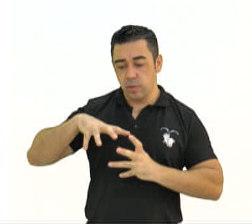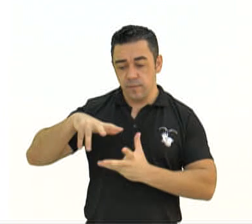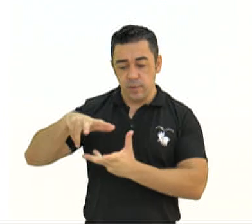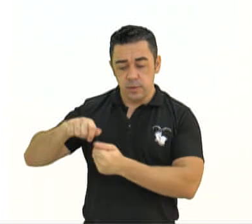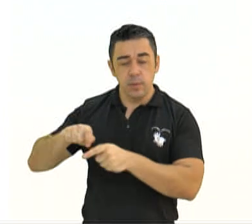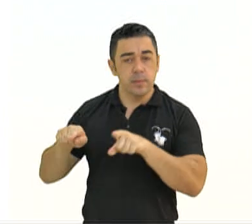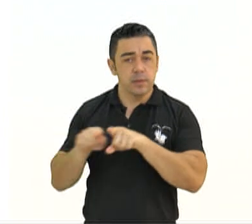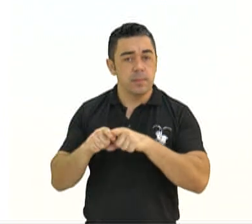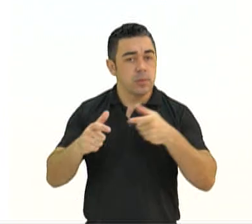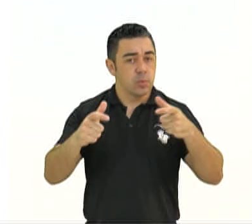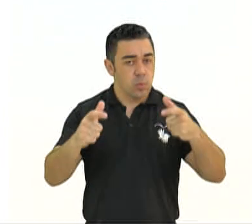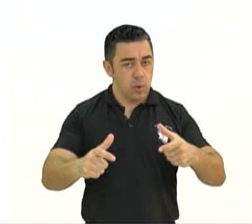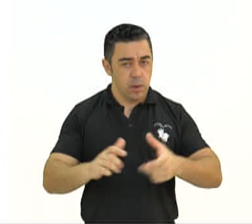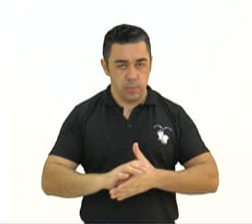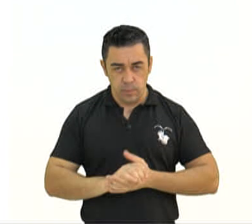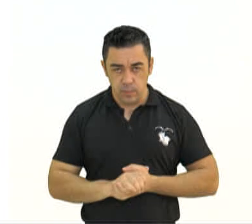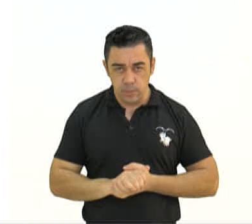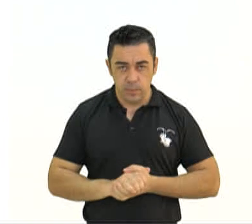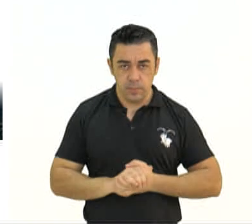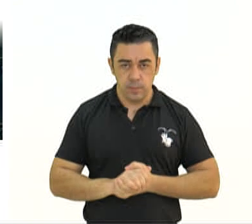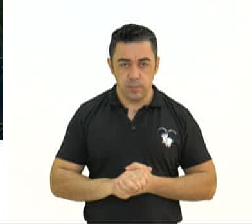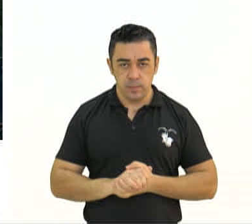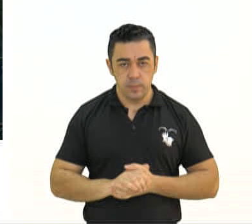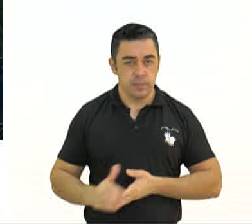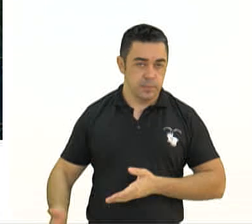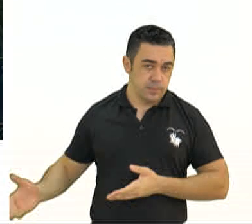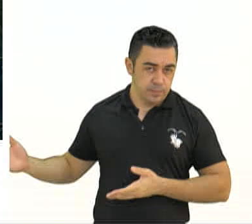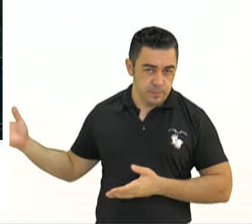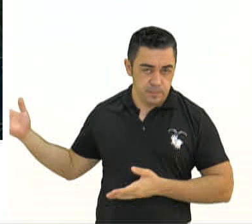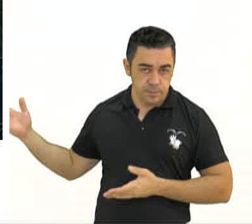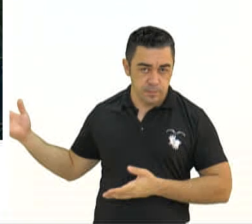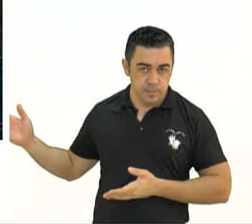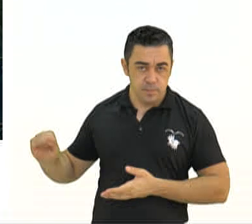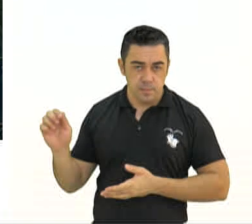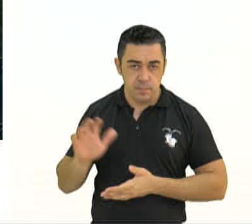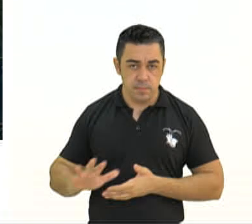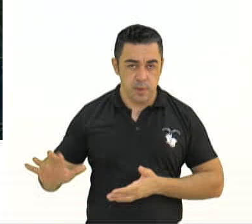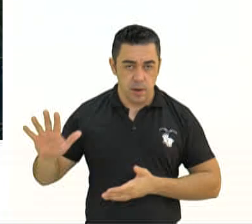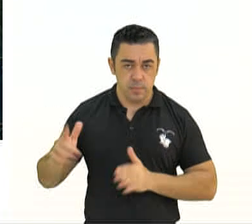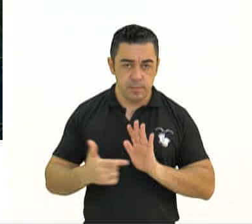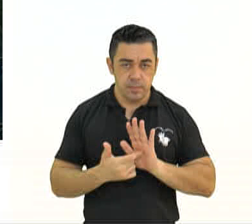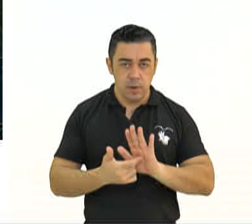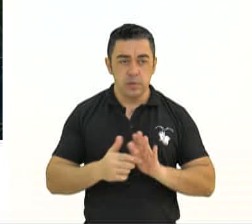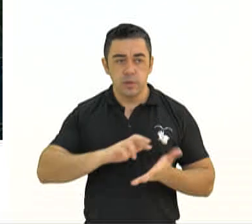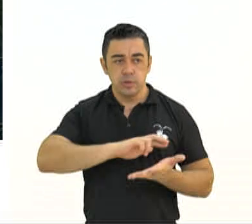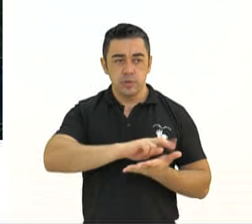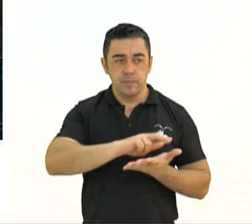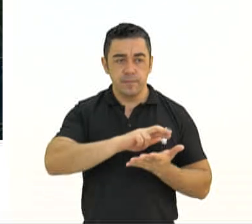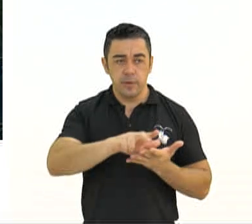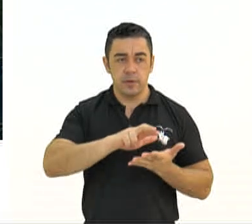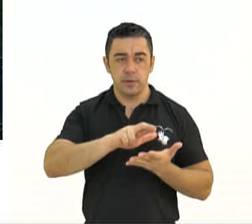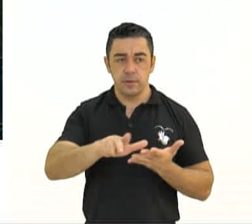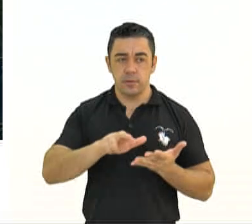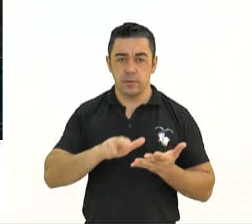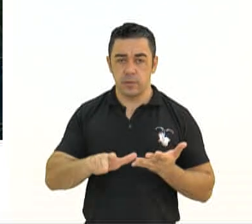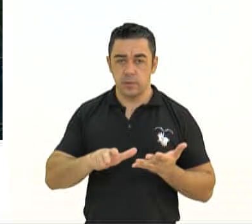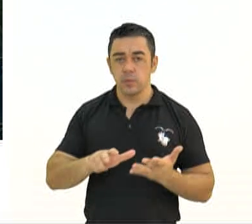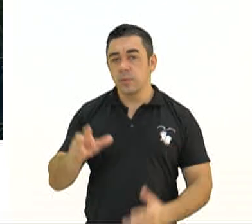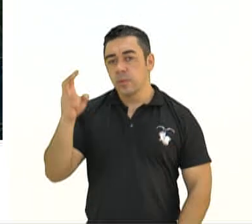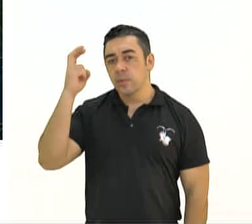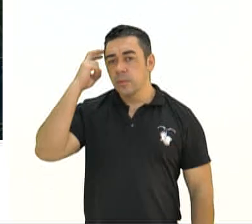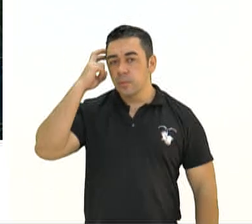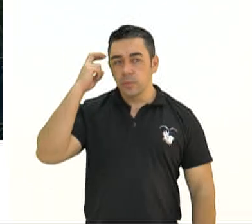é local. Então, nós temos a manifestação de diferentes culturas